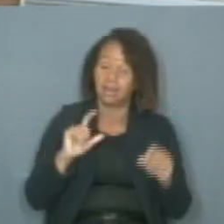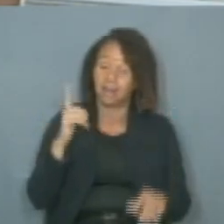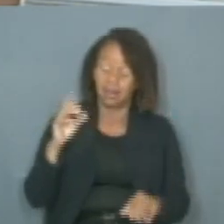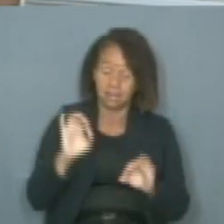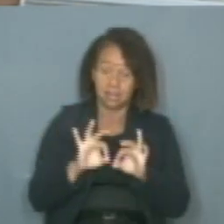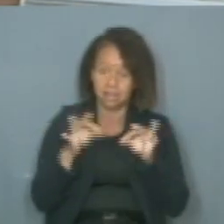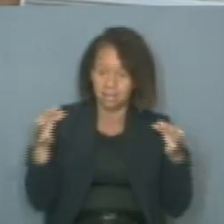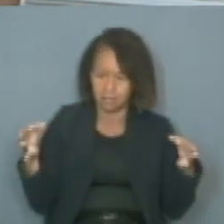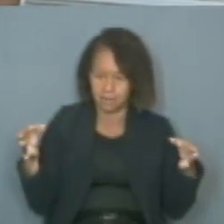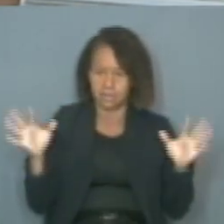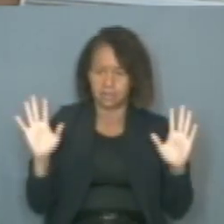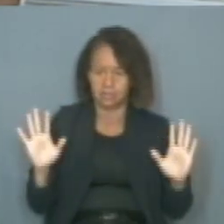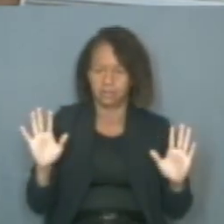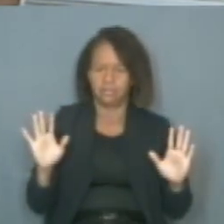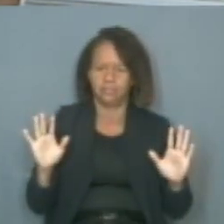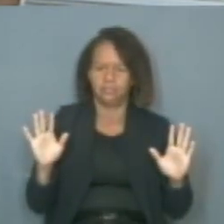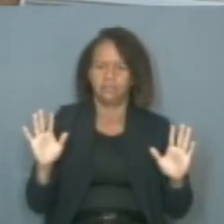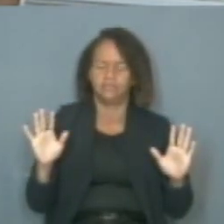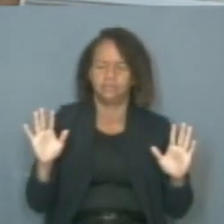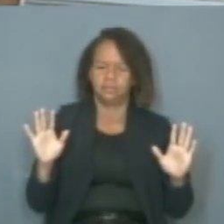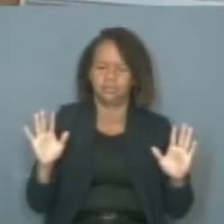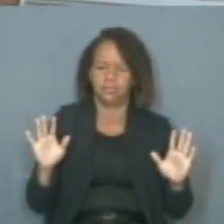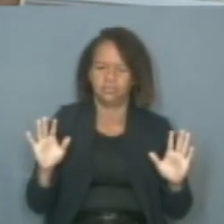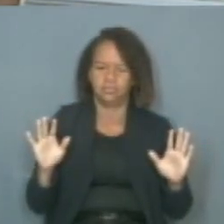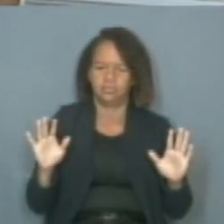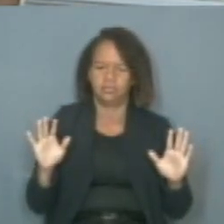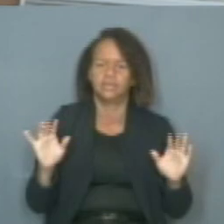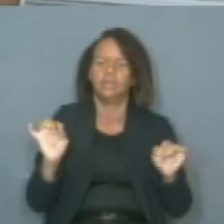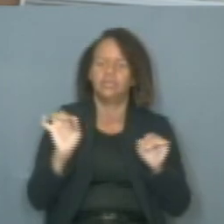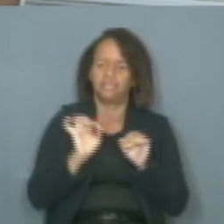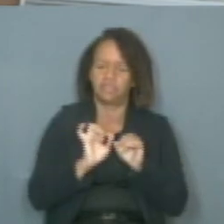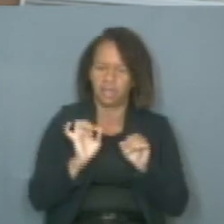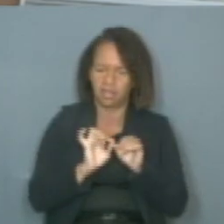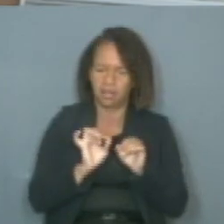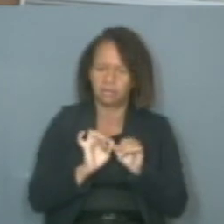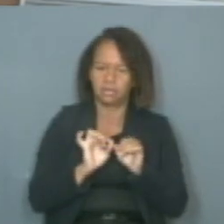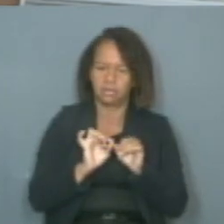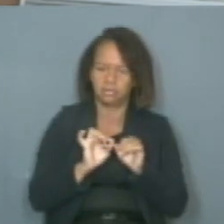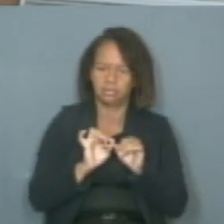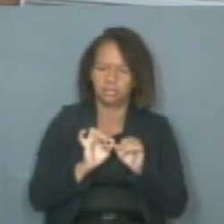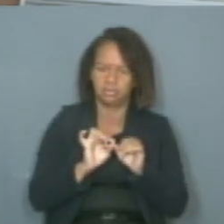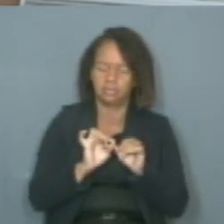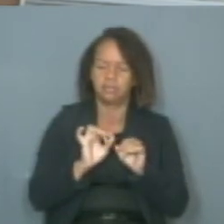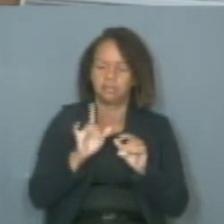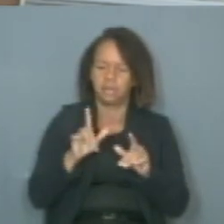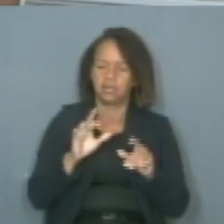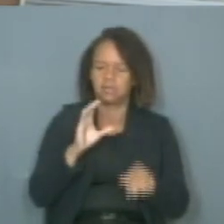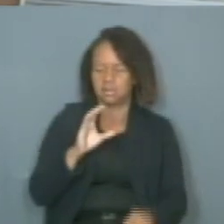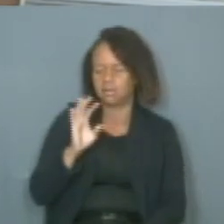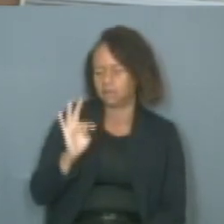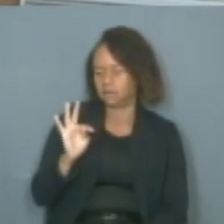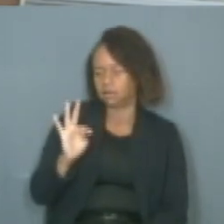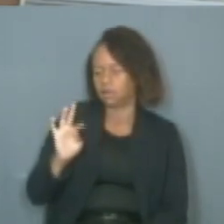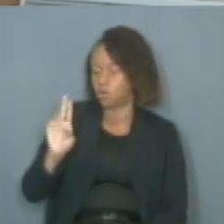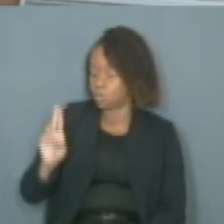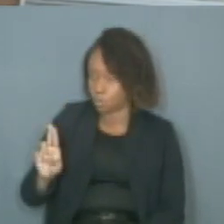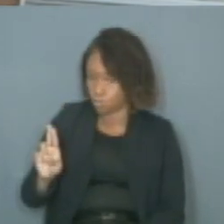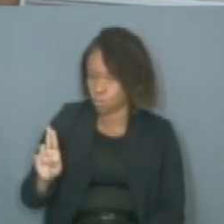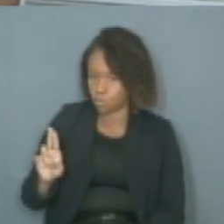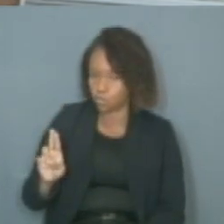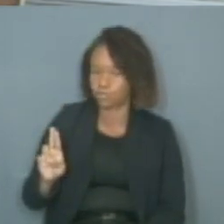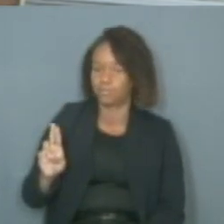simples e fácil, que seja feito pela Companhia de Trânsito e Transporte Urbano,